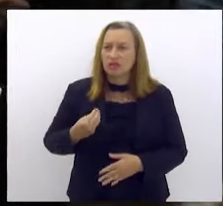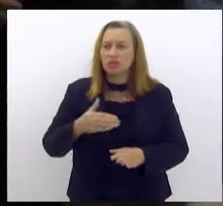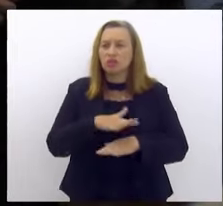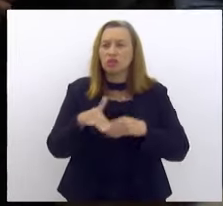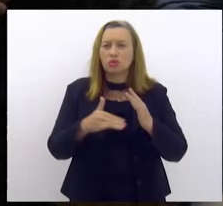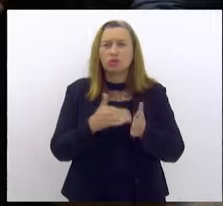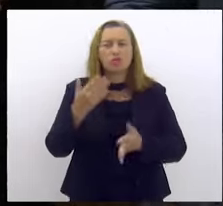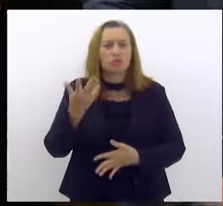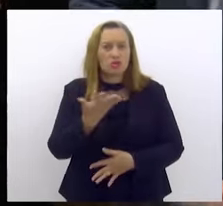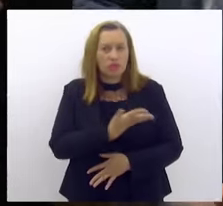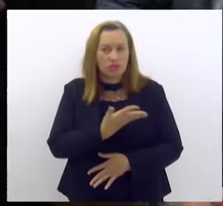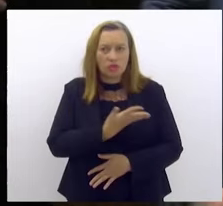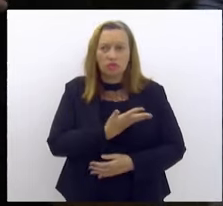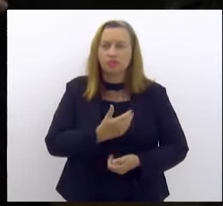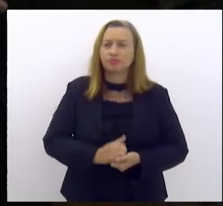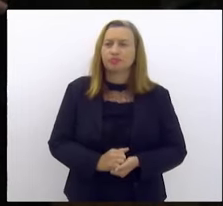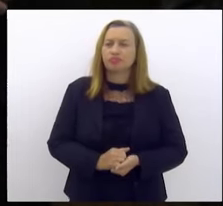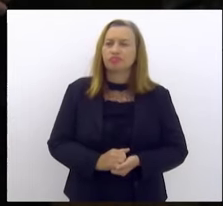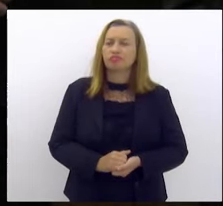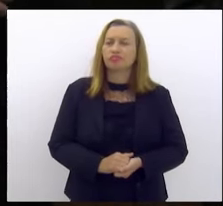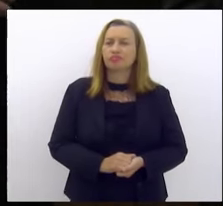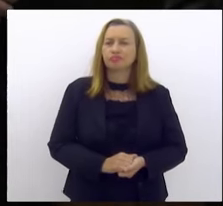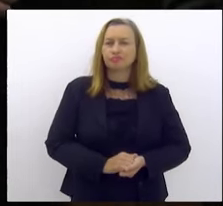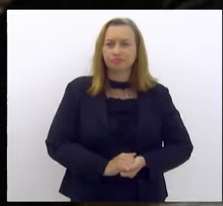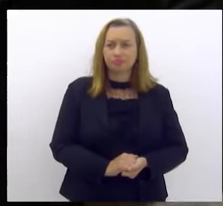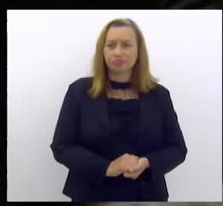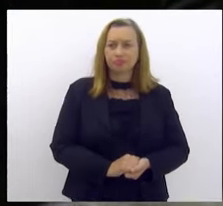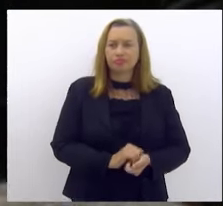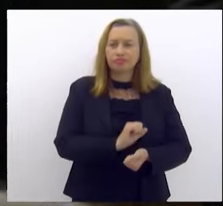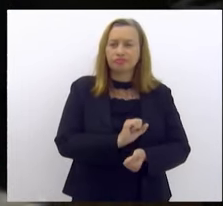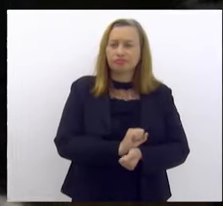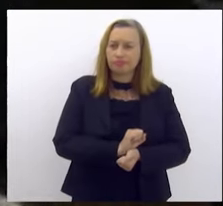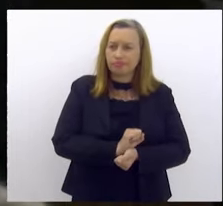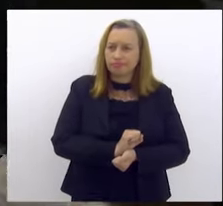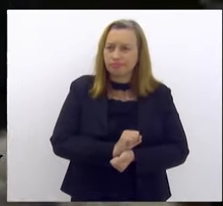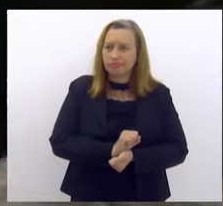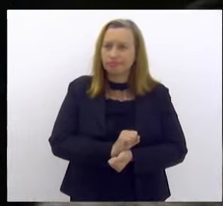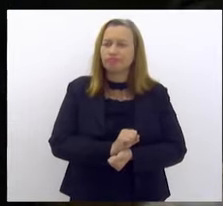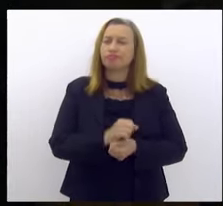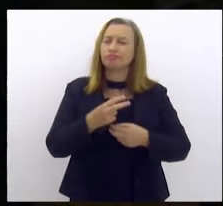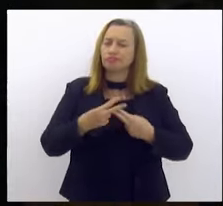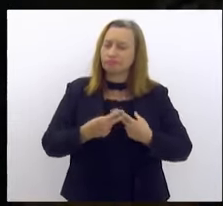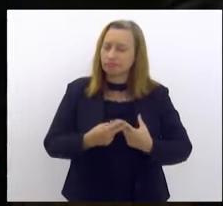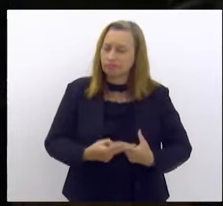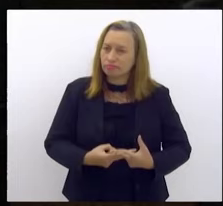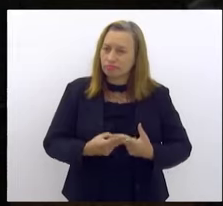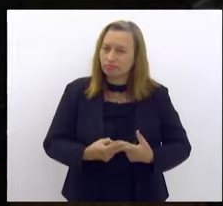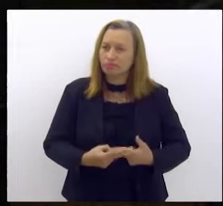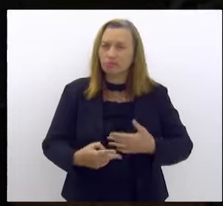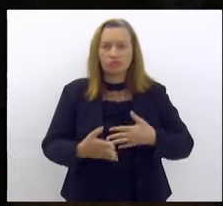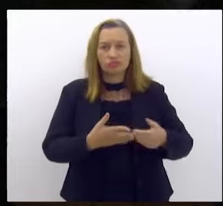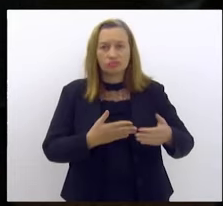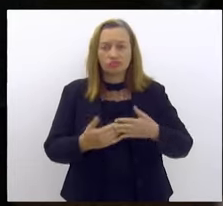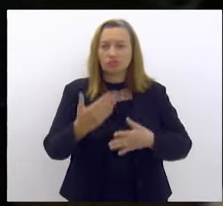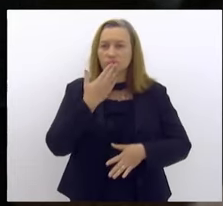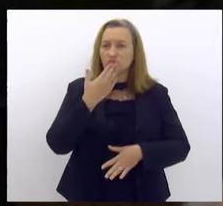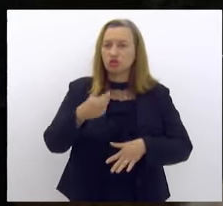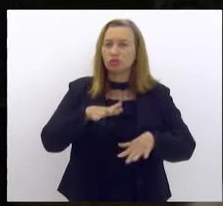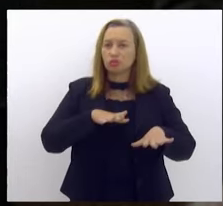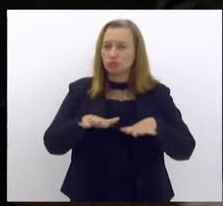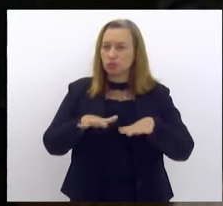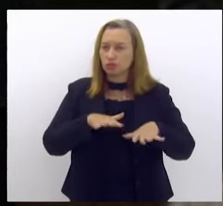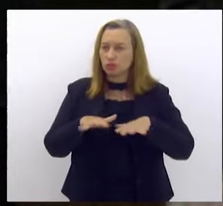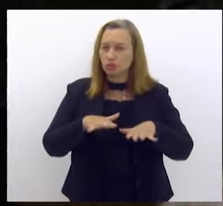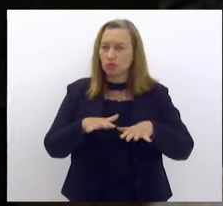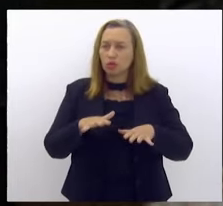os colegas. Eu aguardei com muita parcimônia qualquer tipo de manifestação, seja